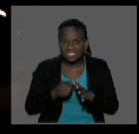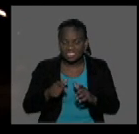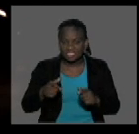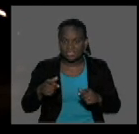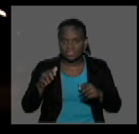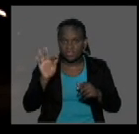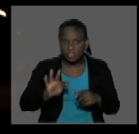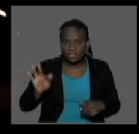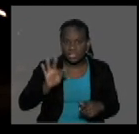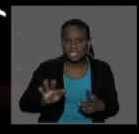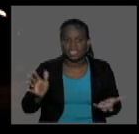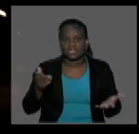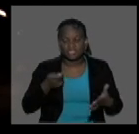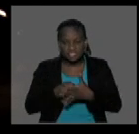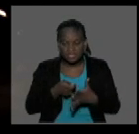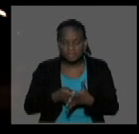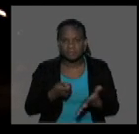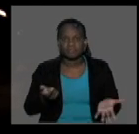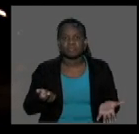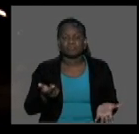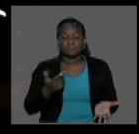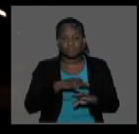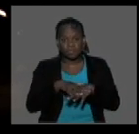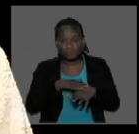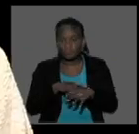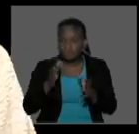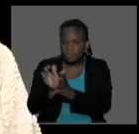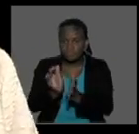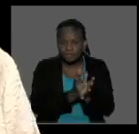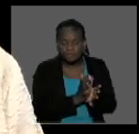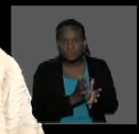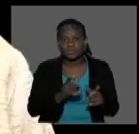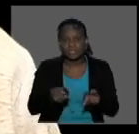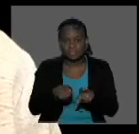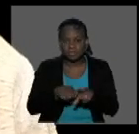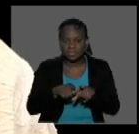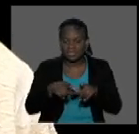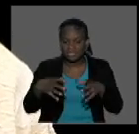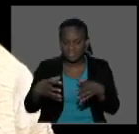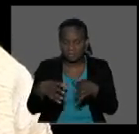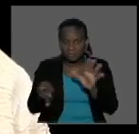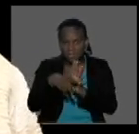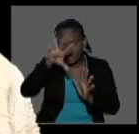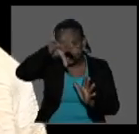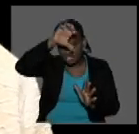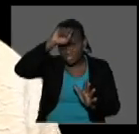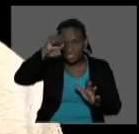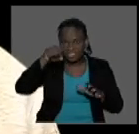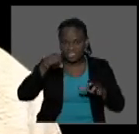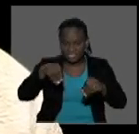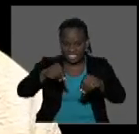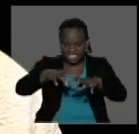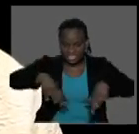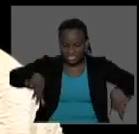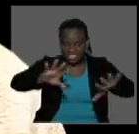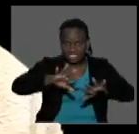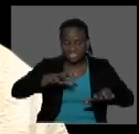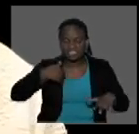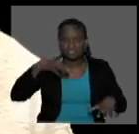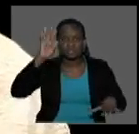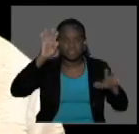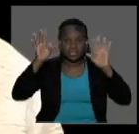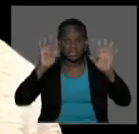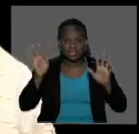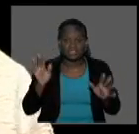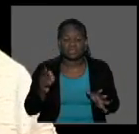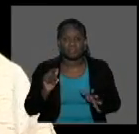com a universidade, no sentido... E com os terreiros, sobretudo, né? Porque eu fico pensando